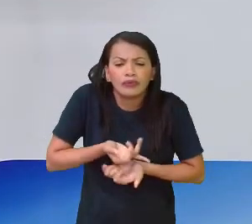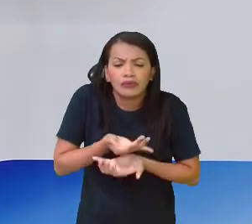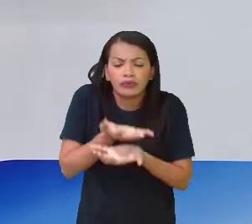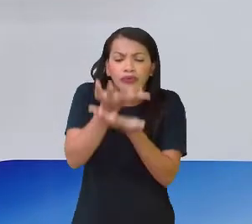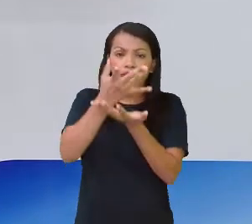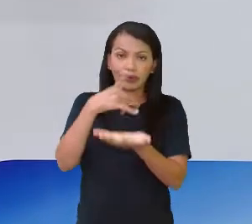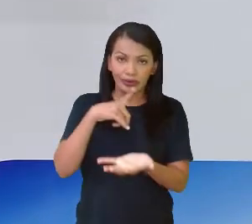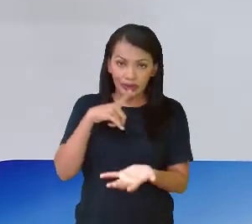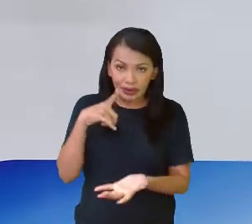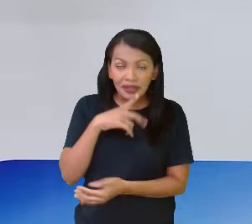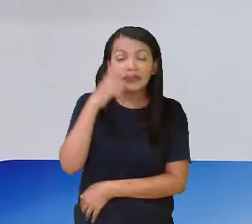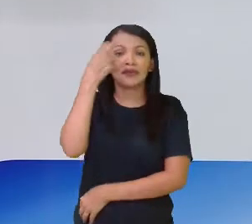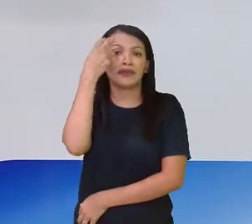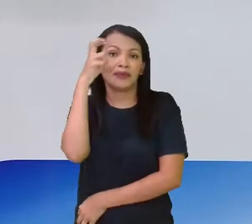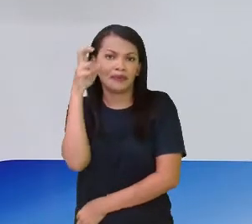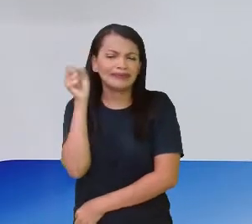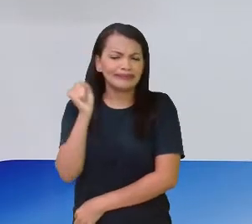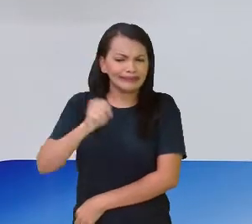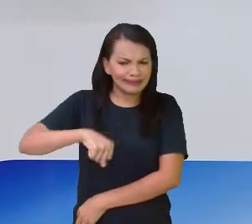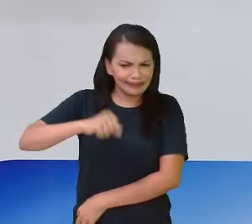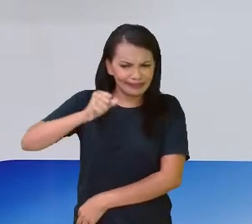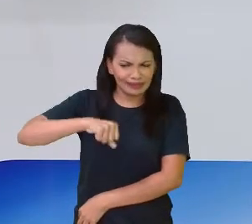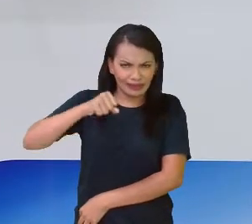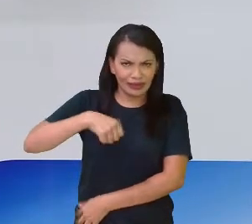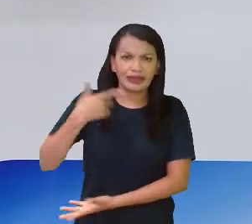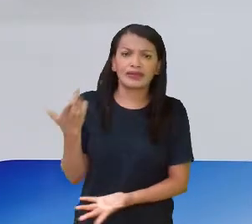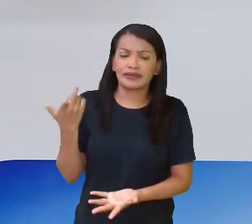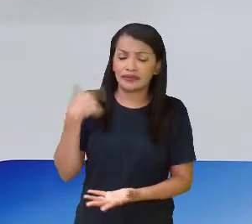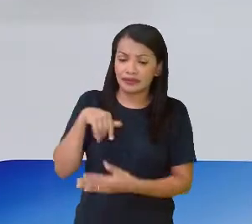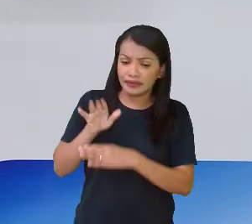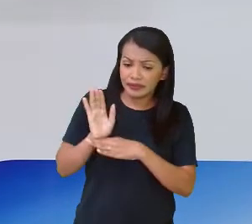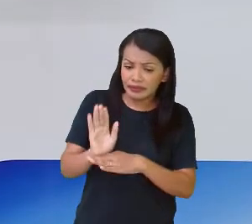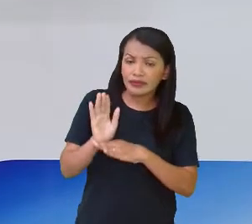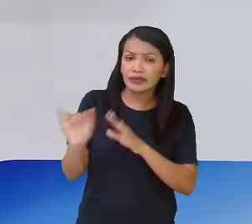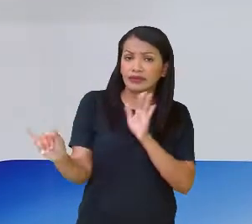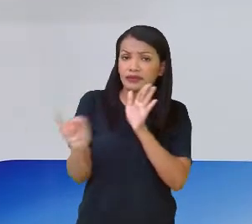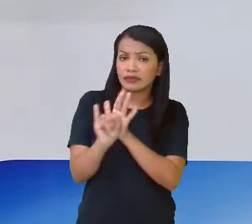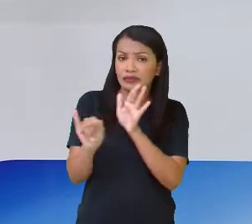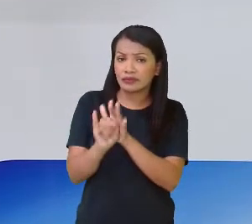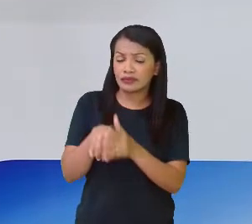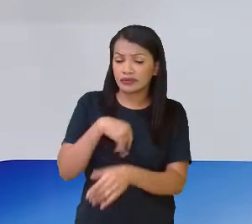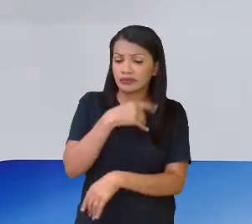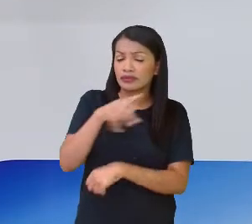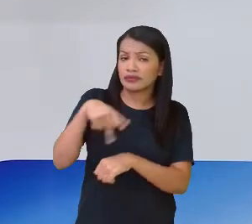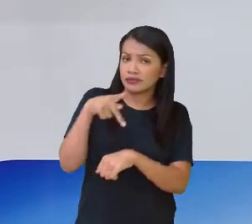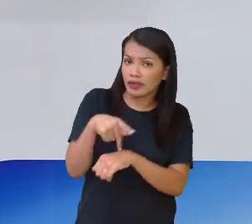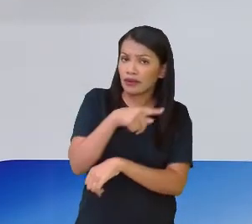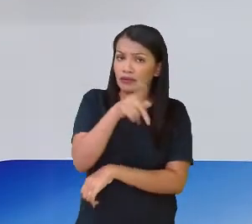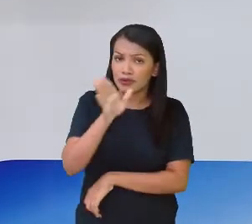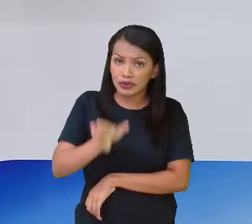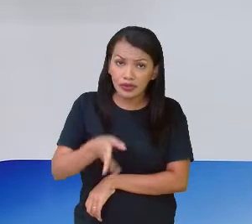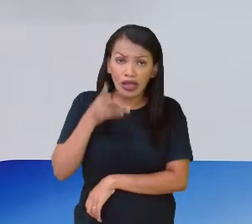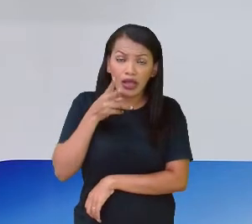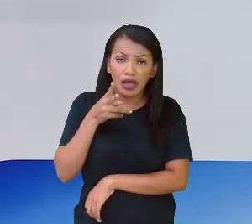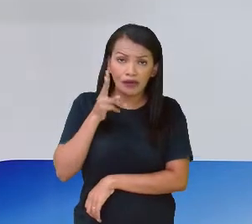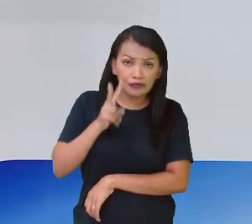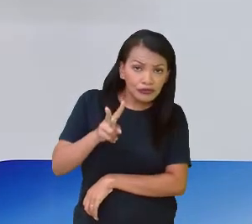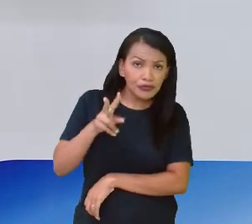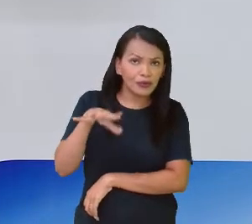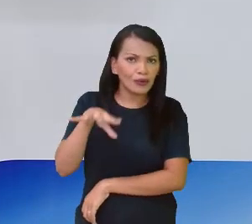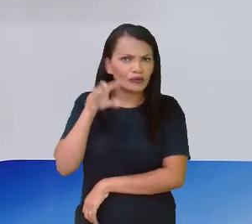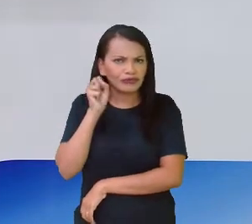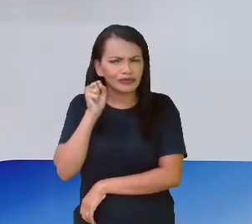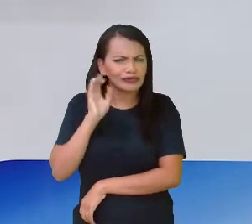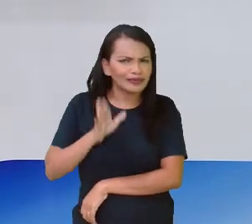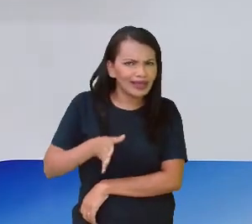tem uma cultura, mostrar que também contribuem para a identidade do nosso país. E aí, vocês já ouviram algum